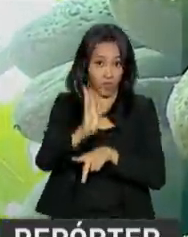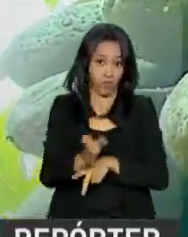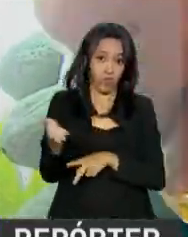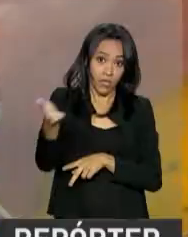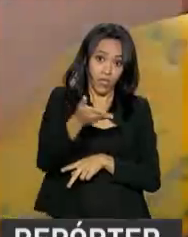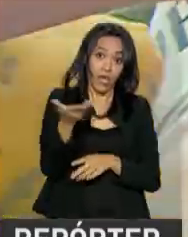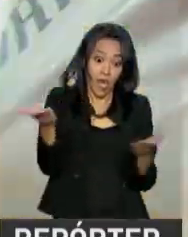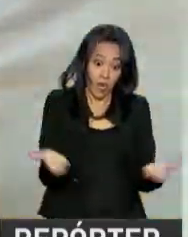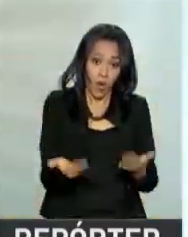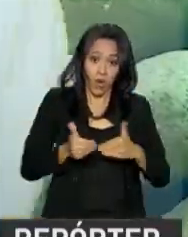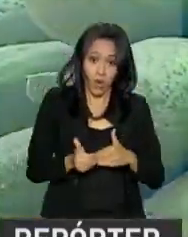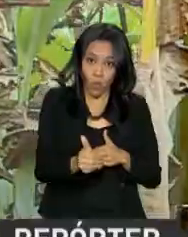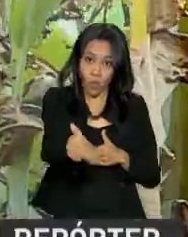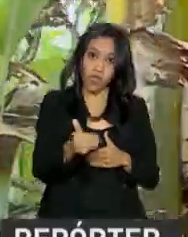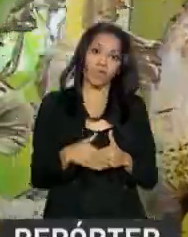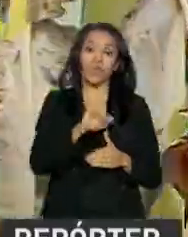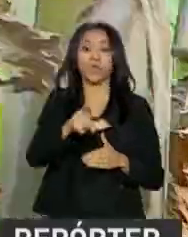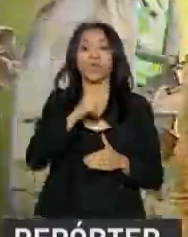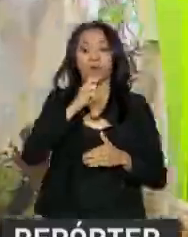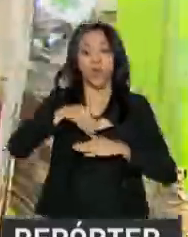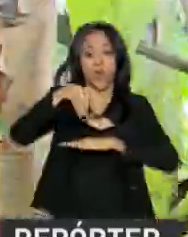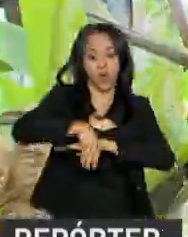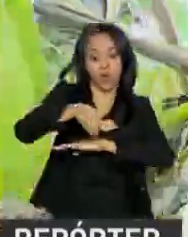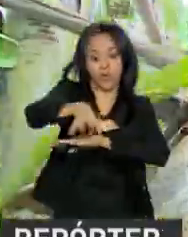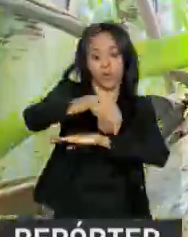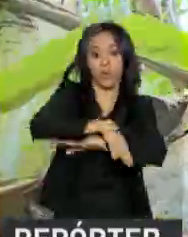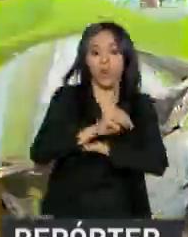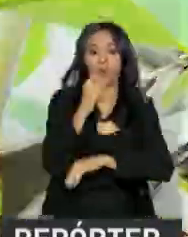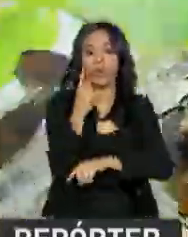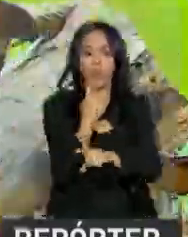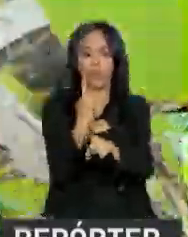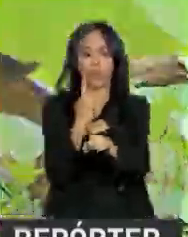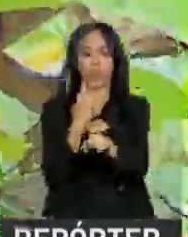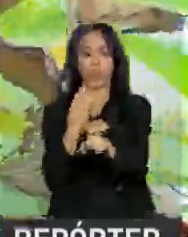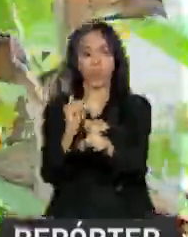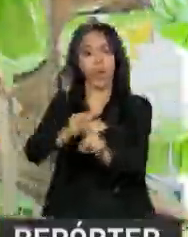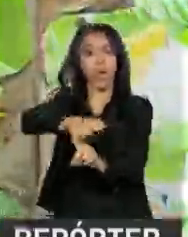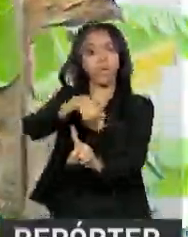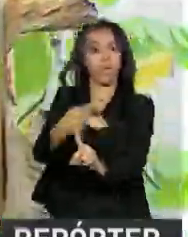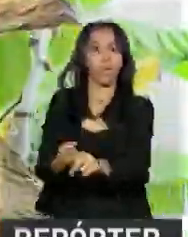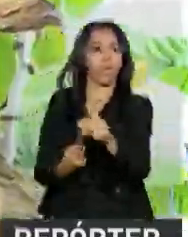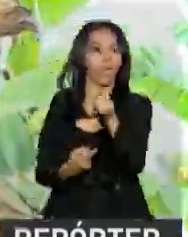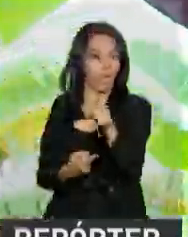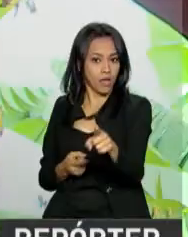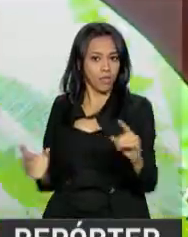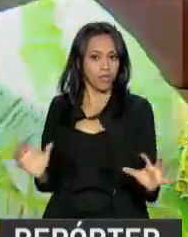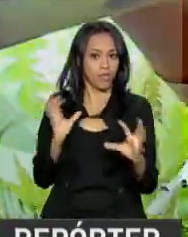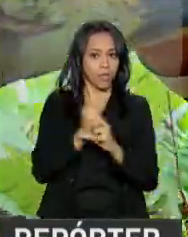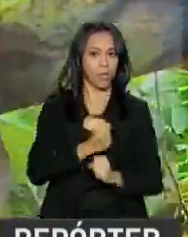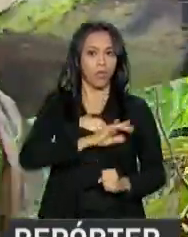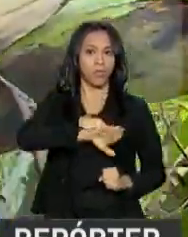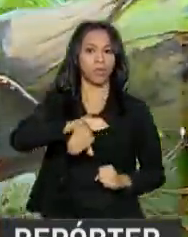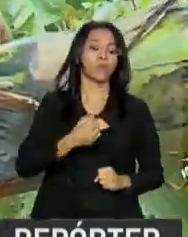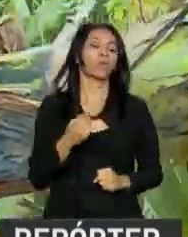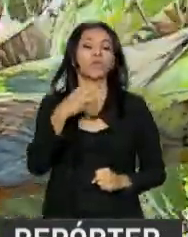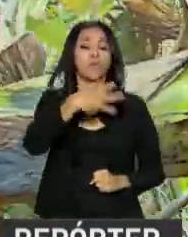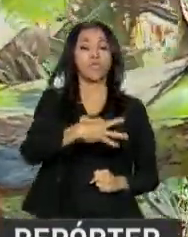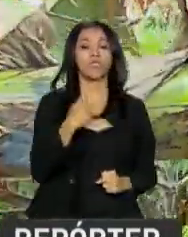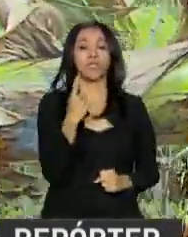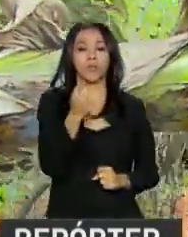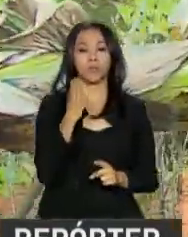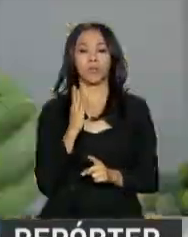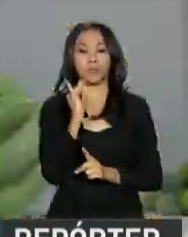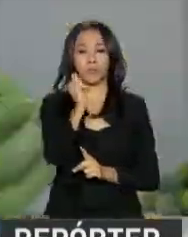ser plantada agora em julho vai contar com 1 bilhão a mais em financiamento totalizando 31 bilhões